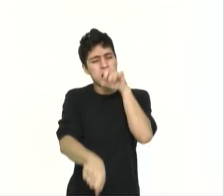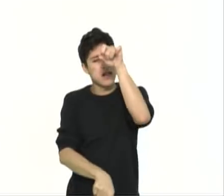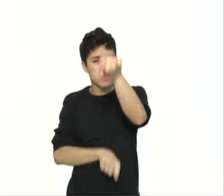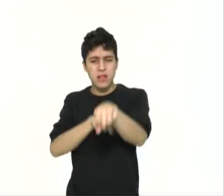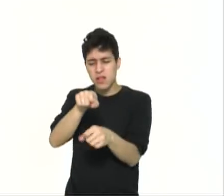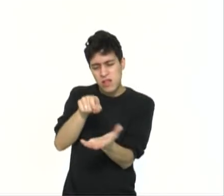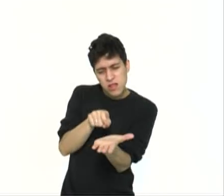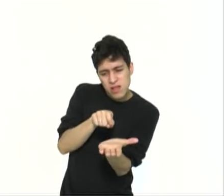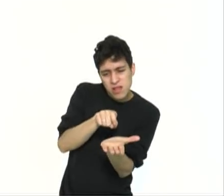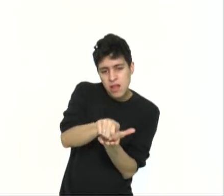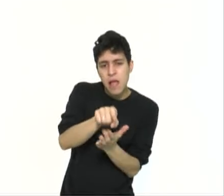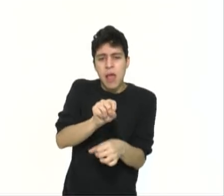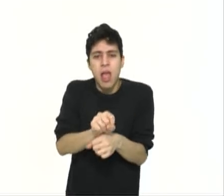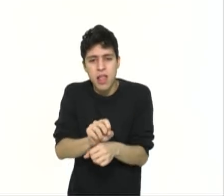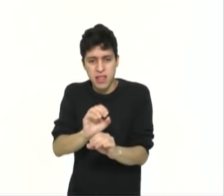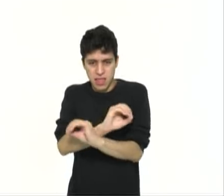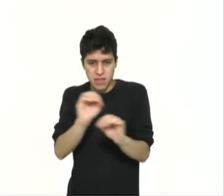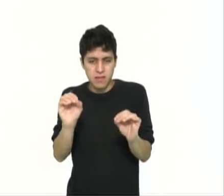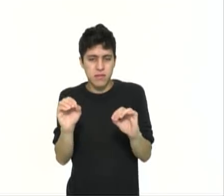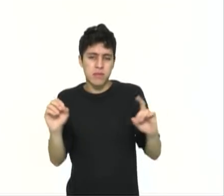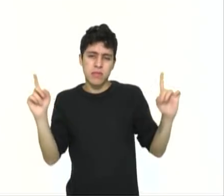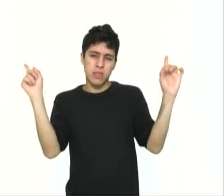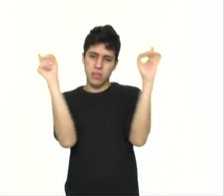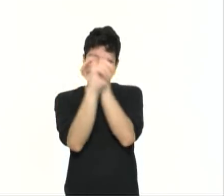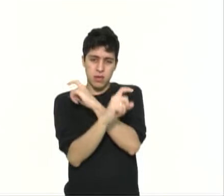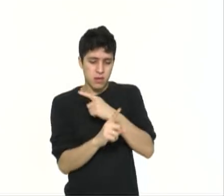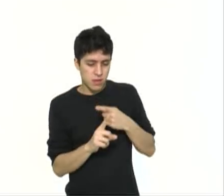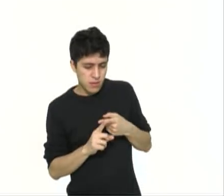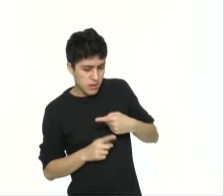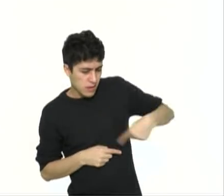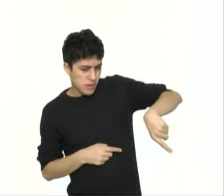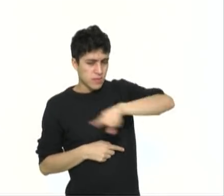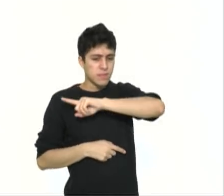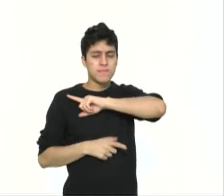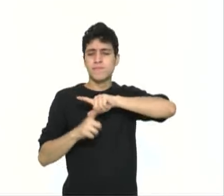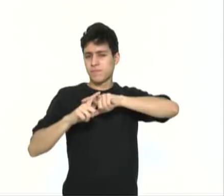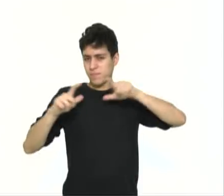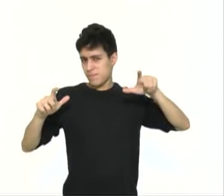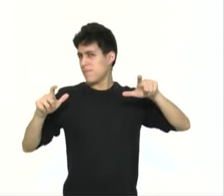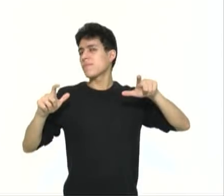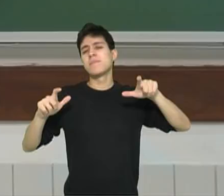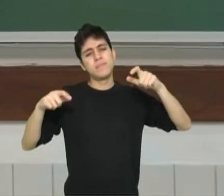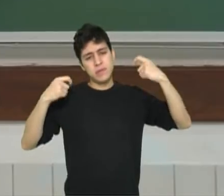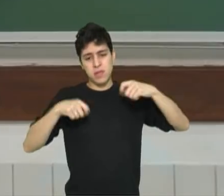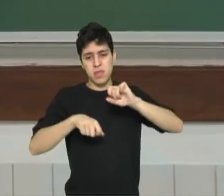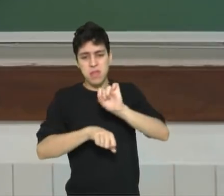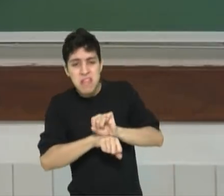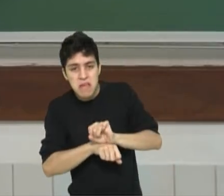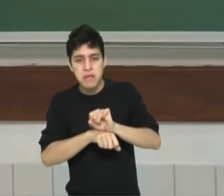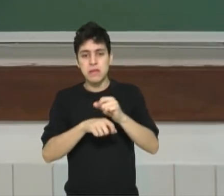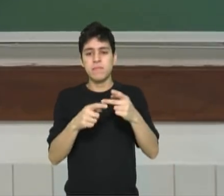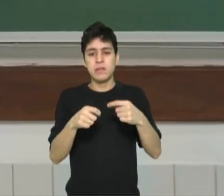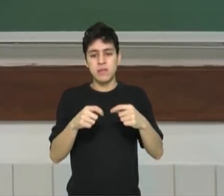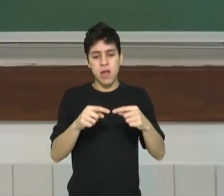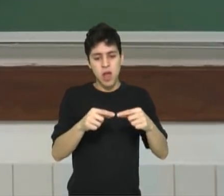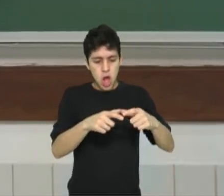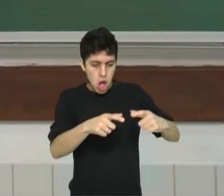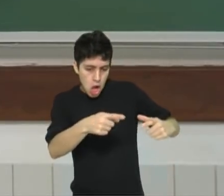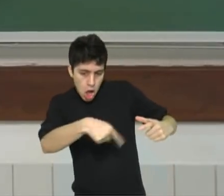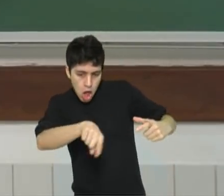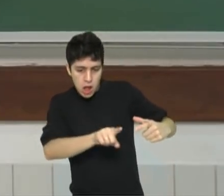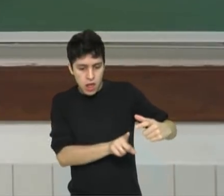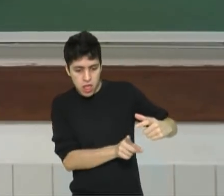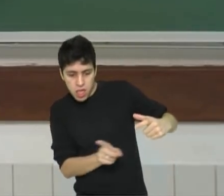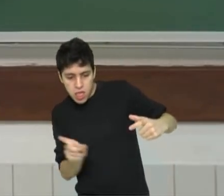sem frear? Dificilmente, né? Por quê? Na maioria das vezes você tem que frear, você tem que desviar, né, buracos, você aumenta